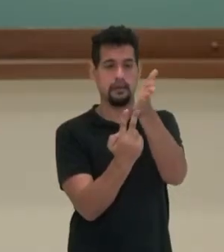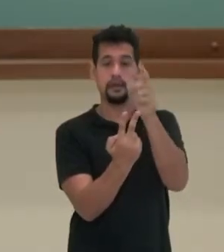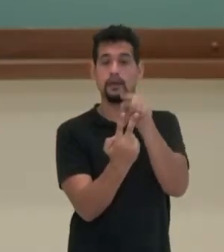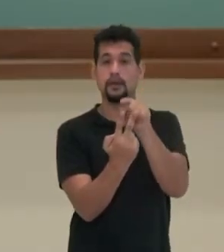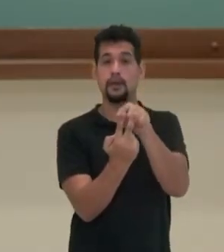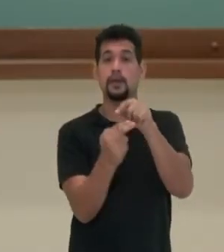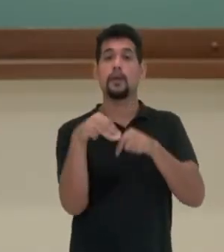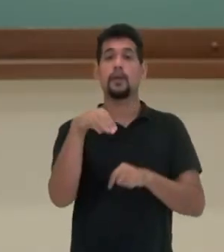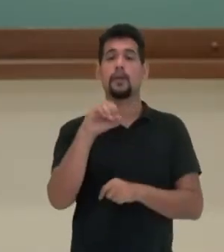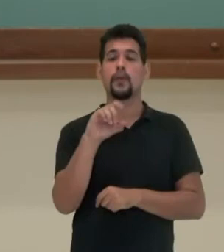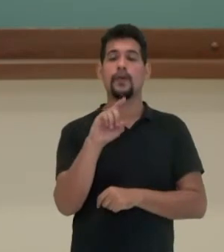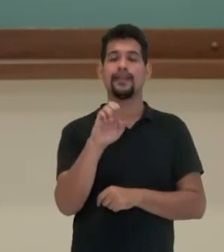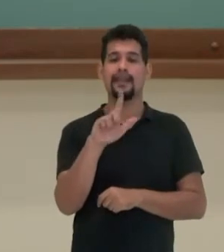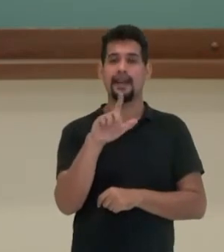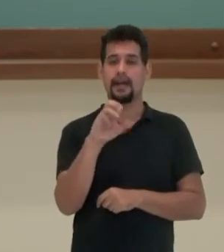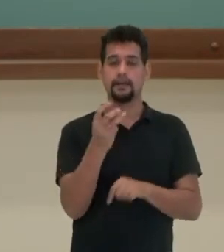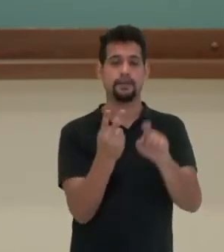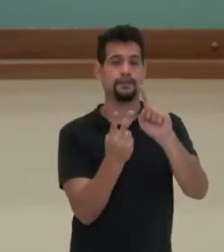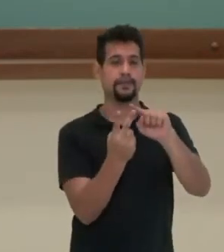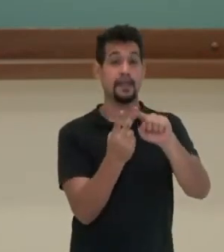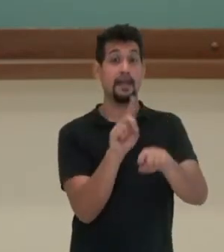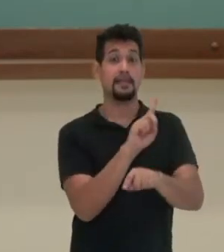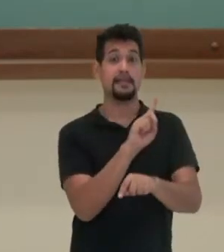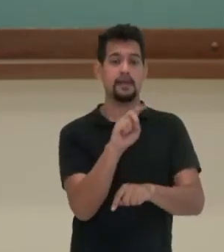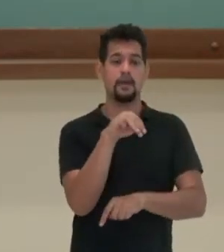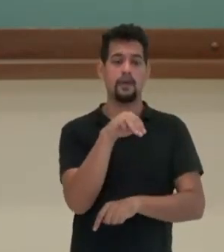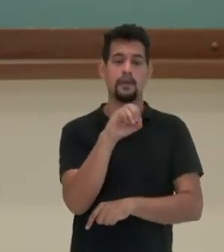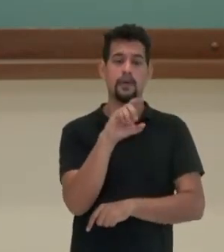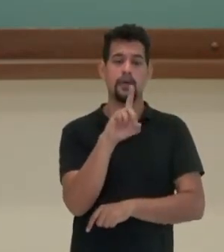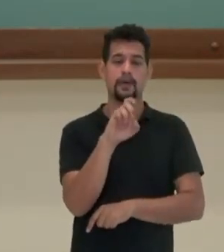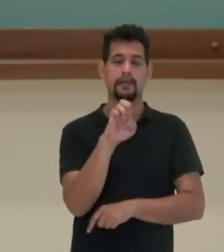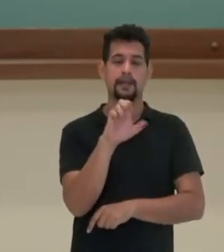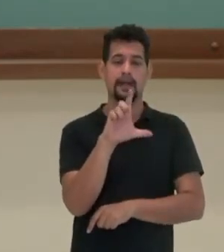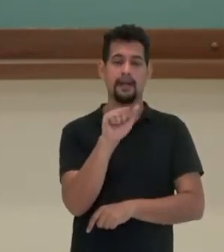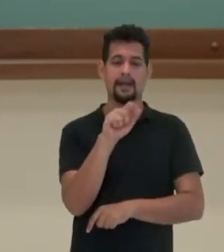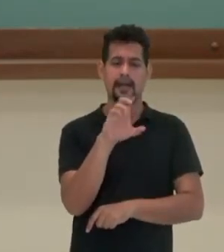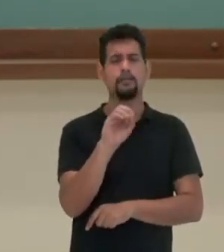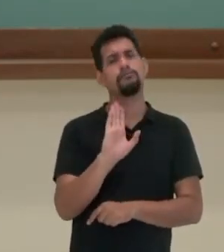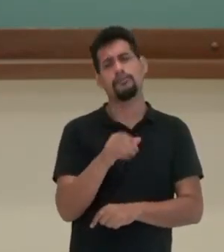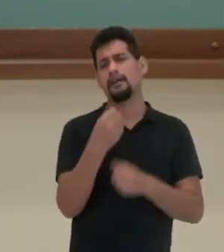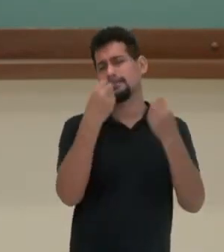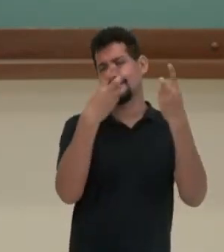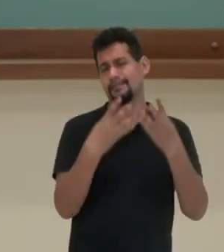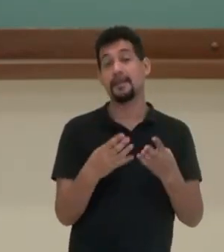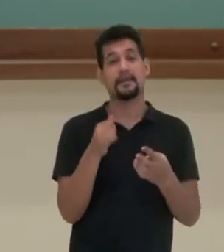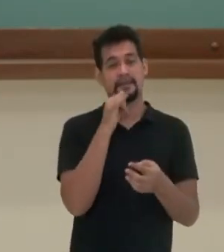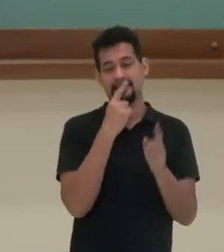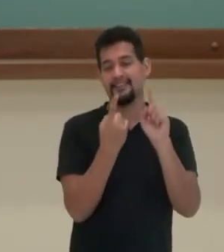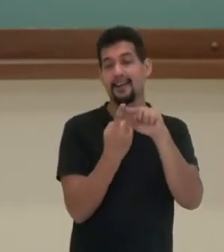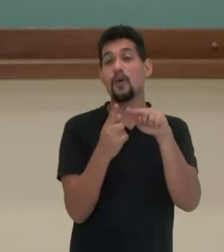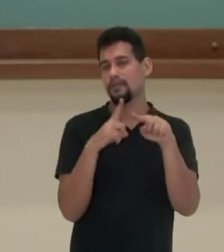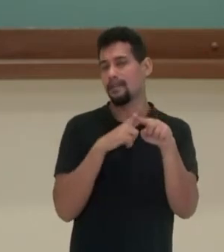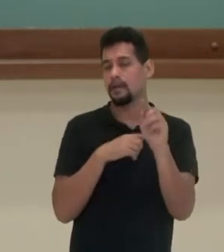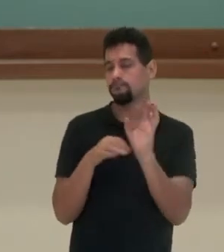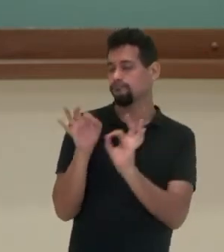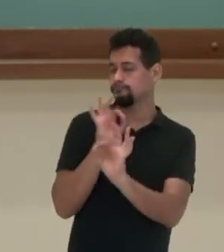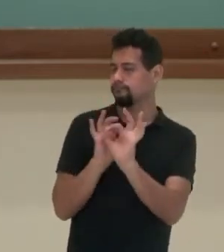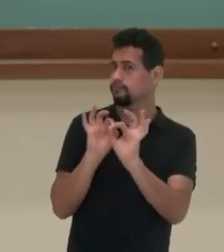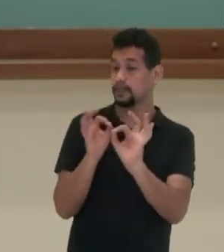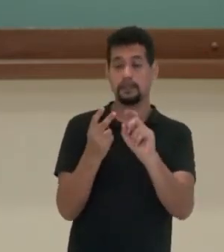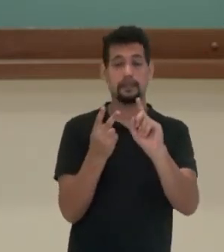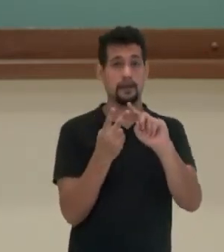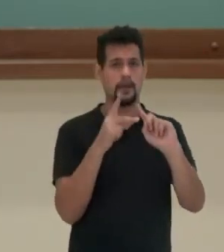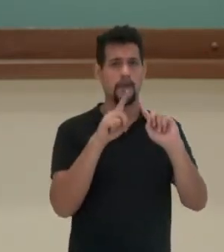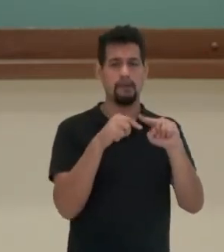modelado e não modelado. Olha, o nome não modelado já diz o jeito que ele é. As fibras